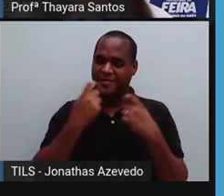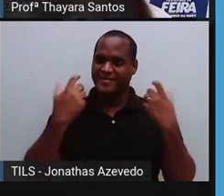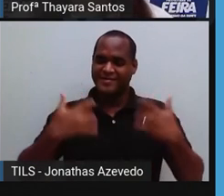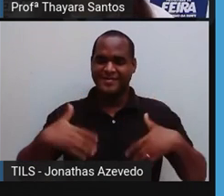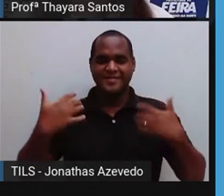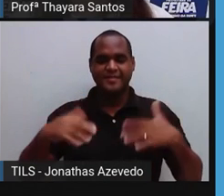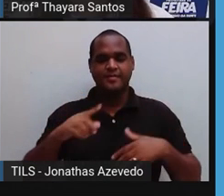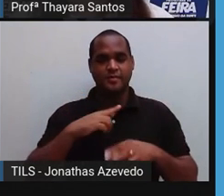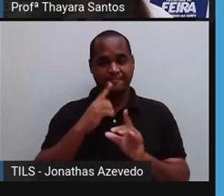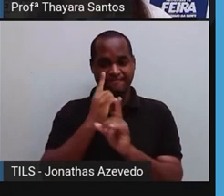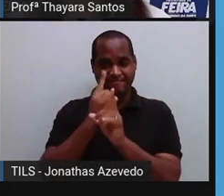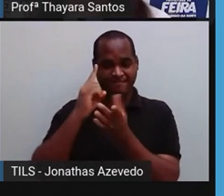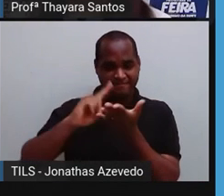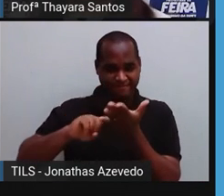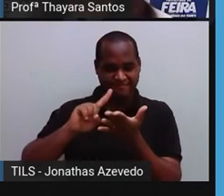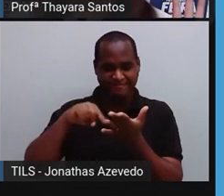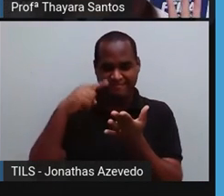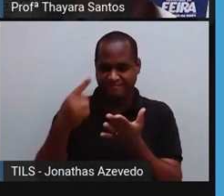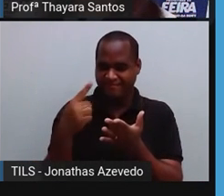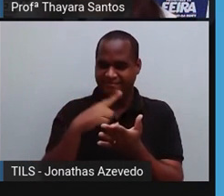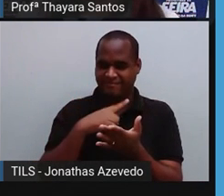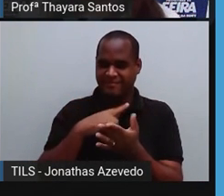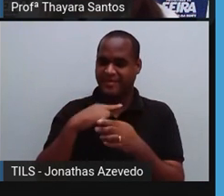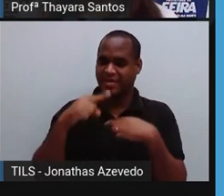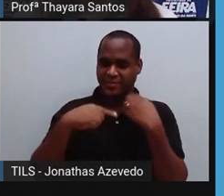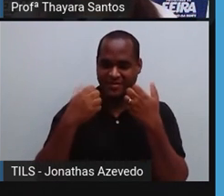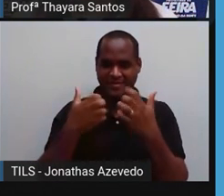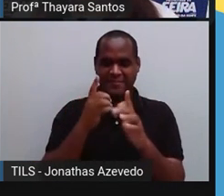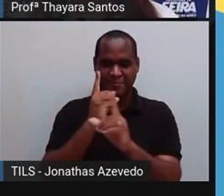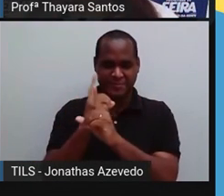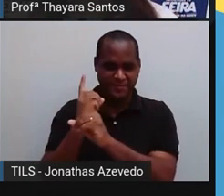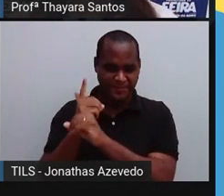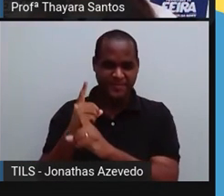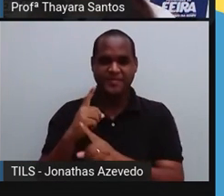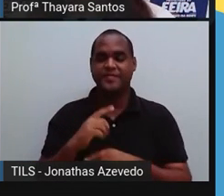a gente já tem encontro marcado na nossa próxima aula, que vai ser daqui a pouquinho.